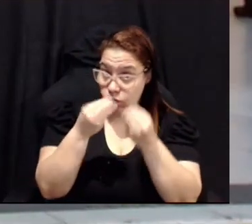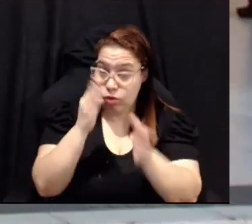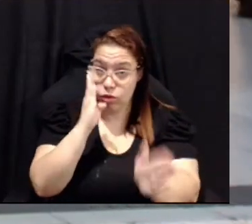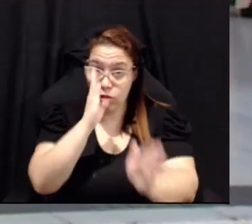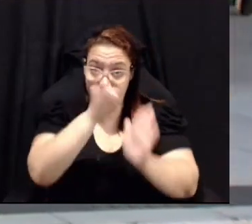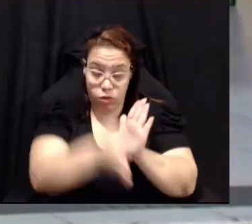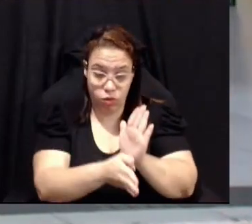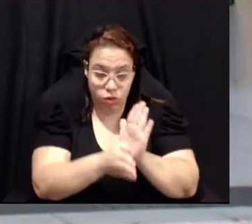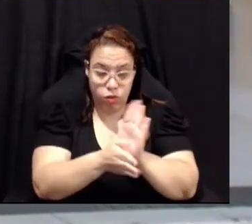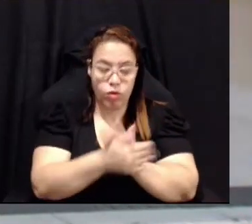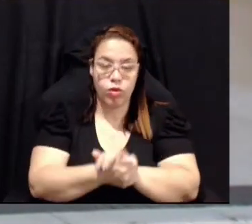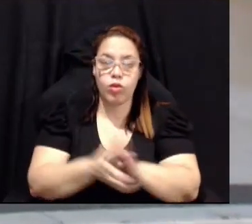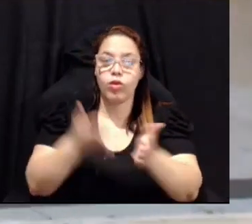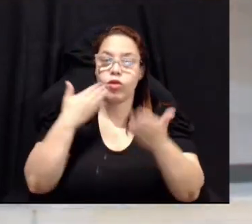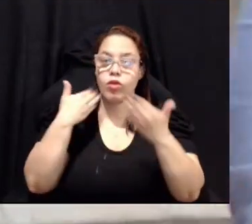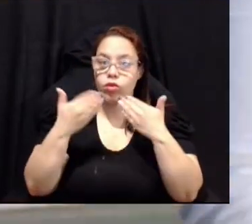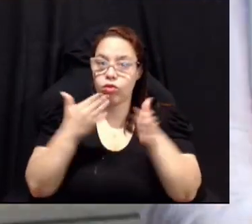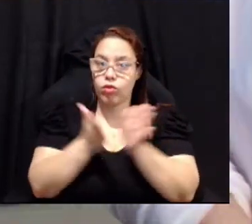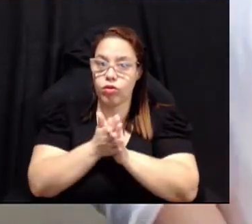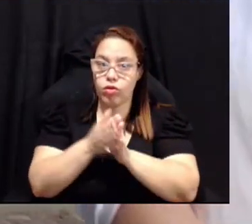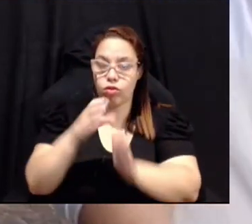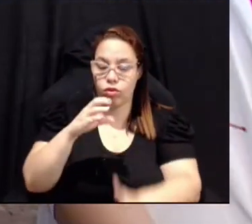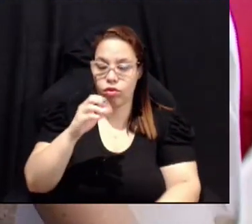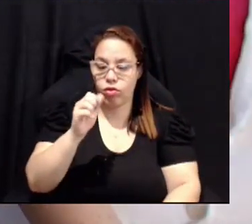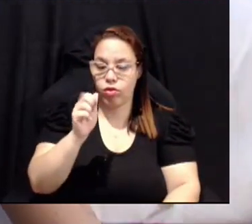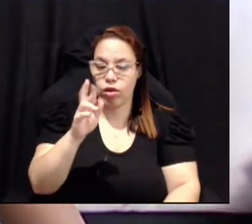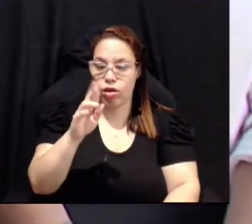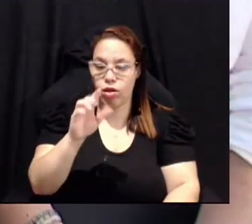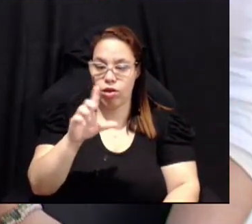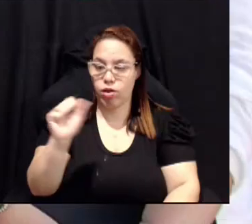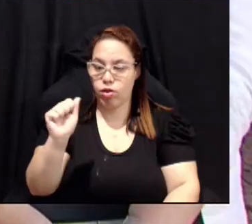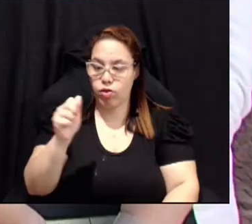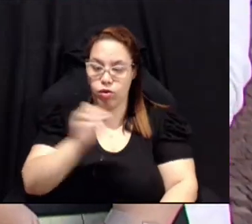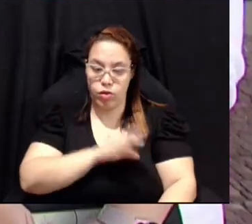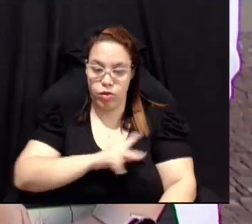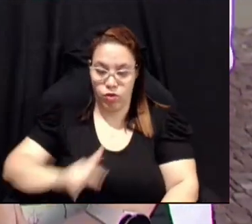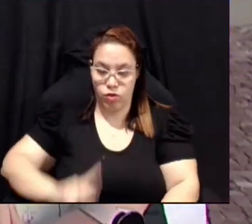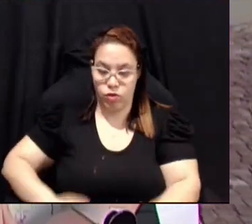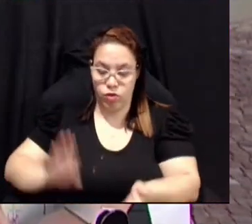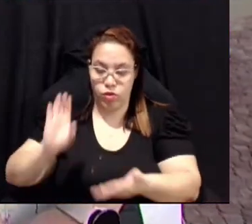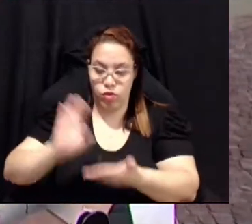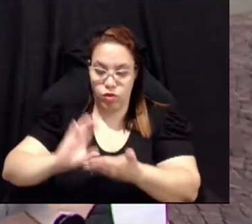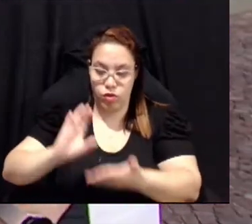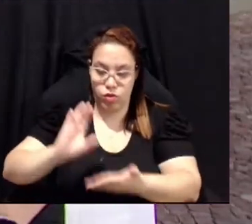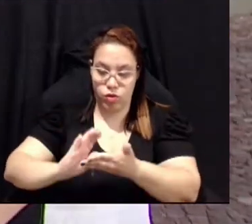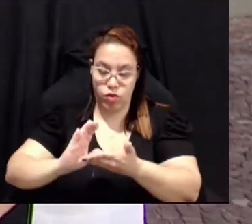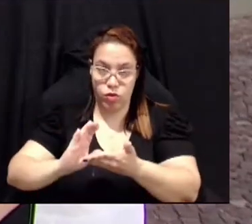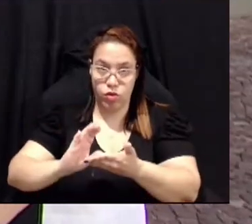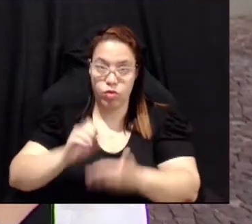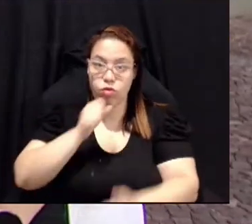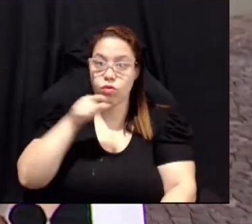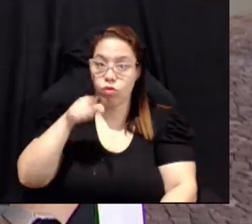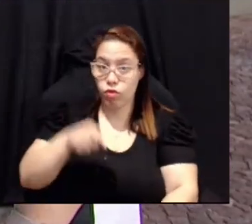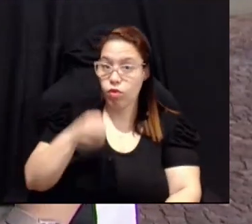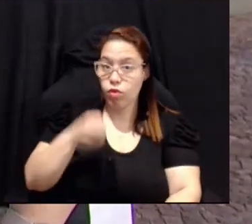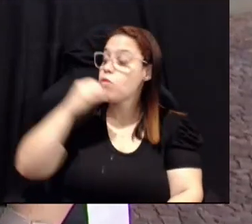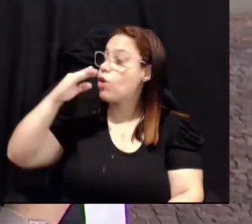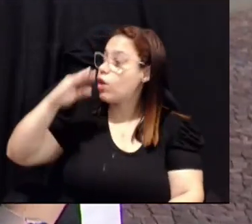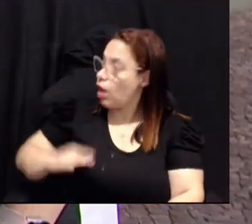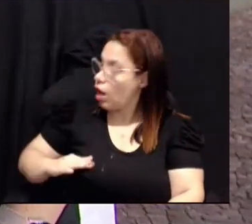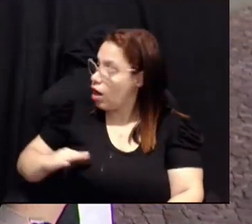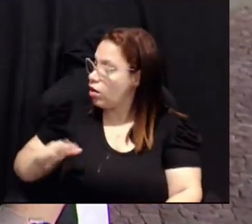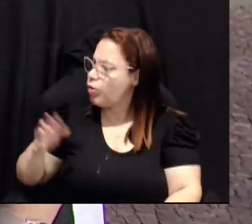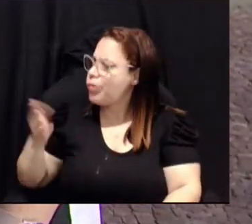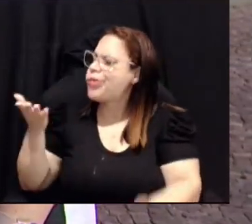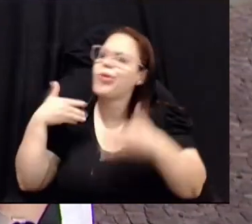vamos conversar agora com a Carla Borg, que é a presidente do Conselho Municipal do Idoso aqui de Campinas. Carla, boa tarde. Fala para nós um